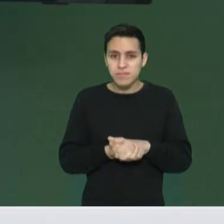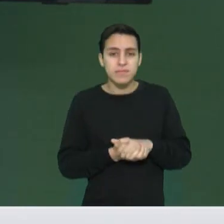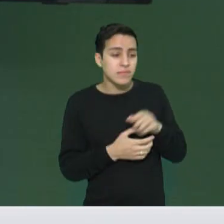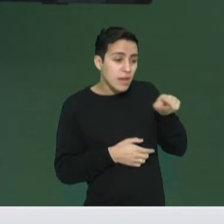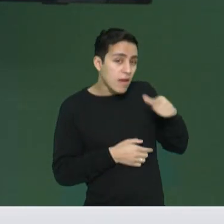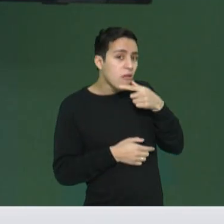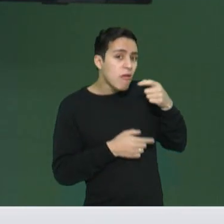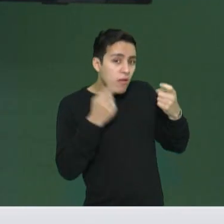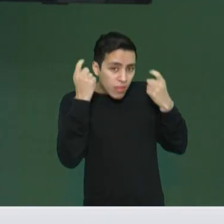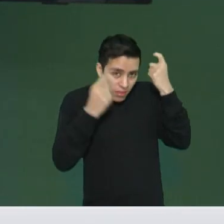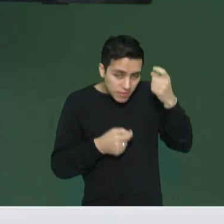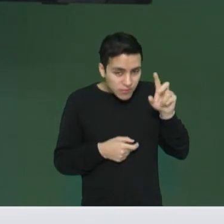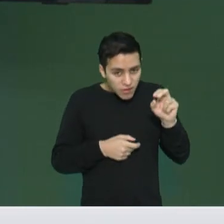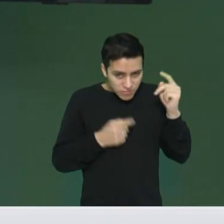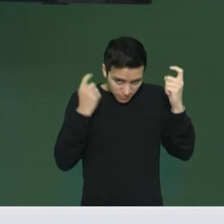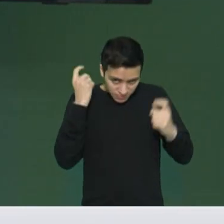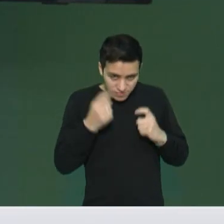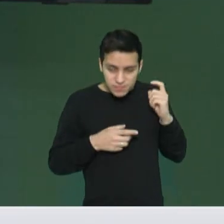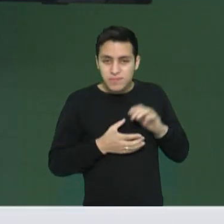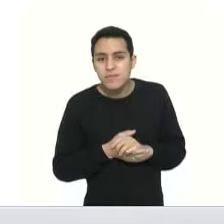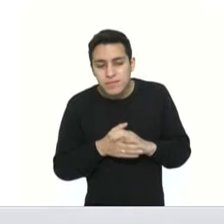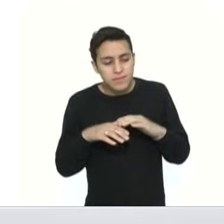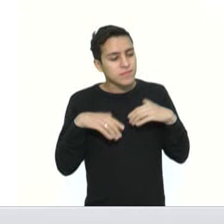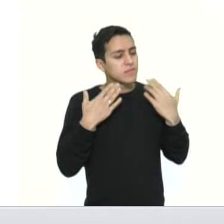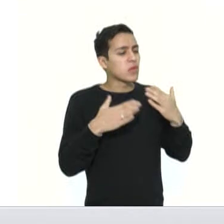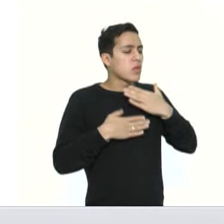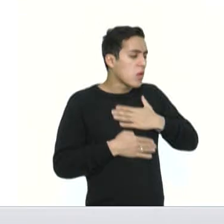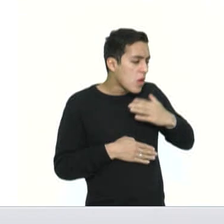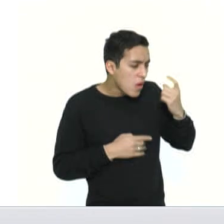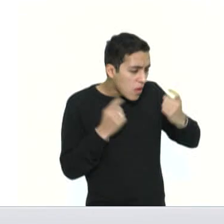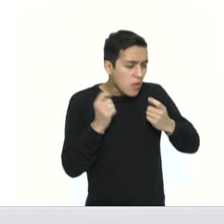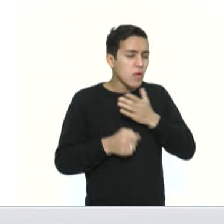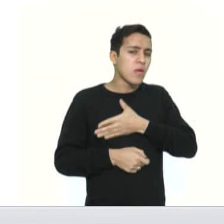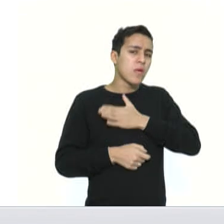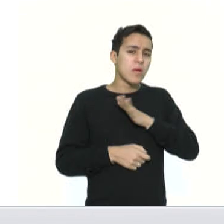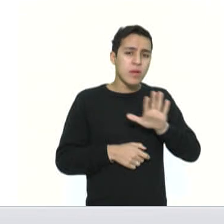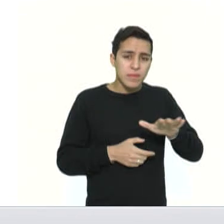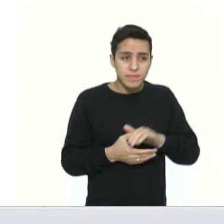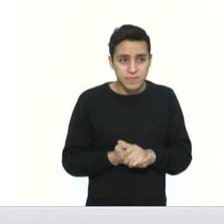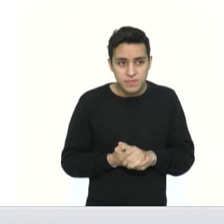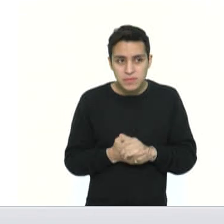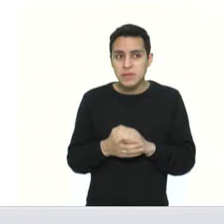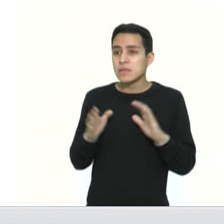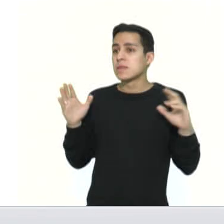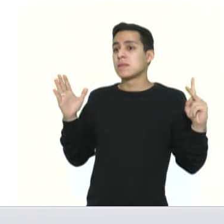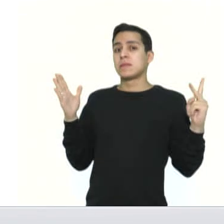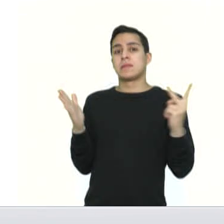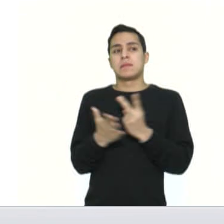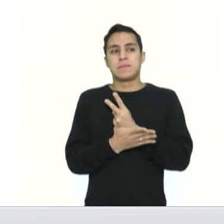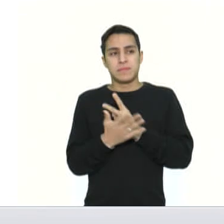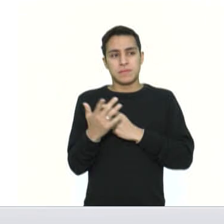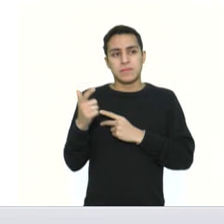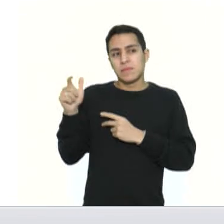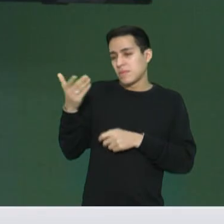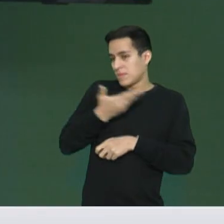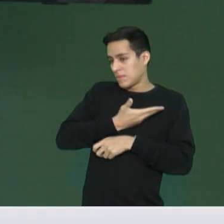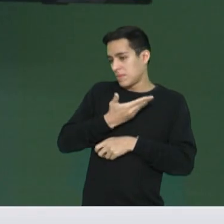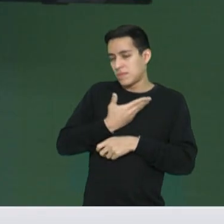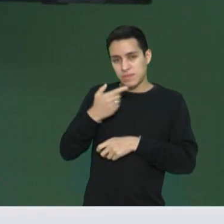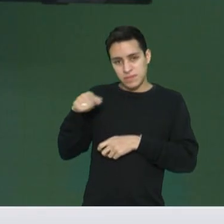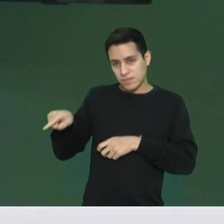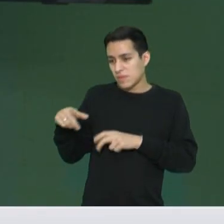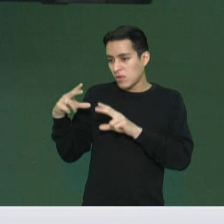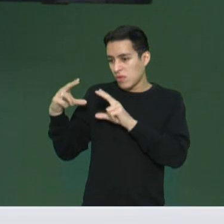ele preocupado, lembram da história? Tony, cuidado com o coração. Ops, né? Aí o amigo do